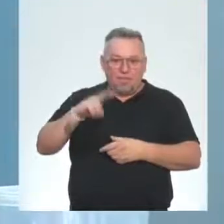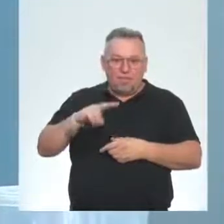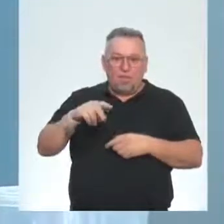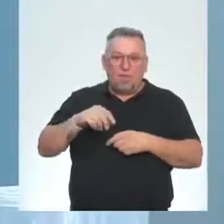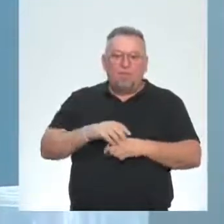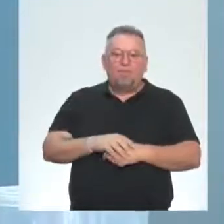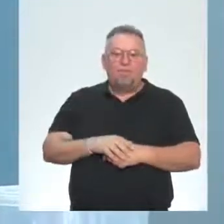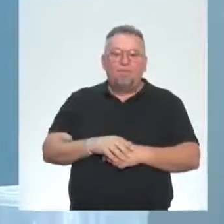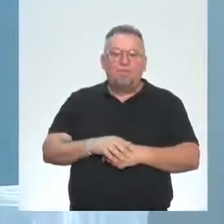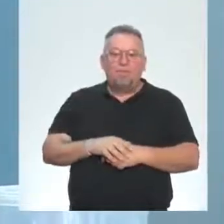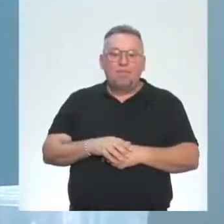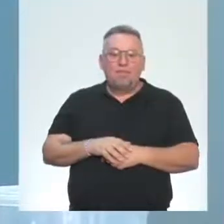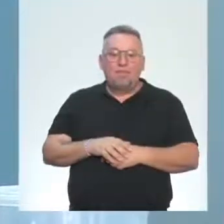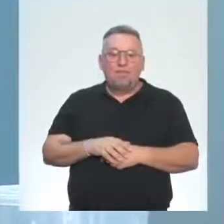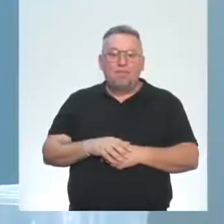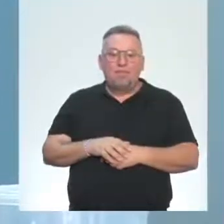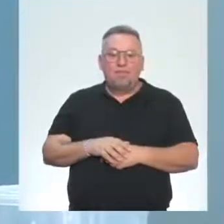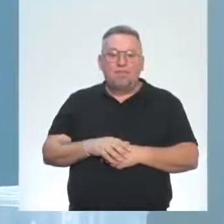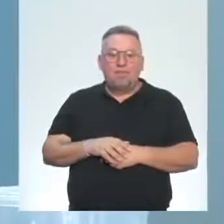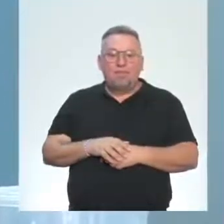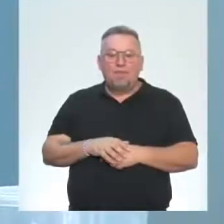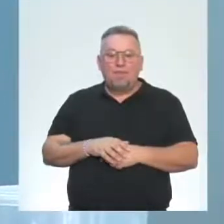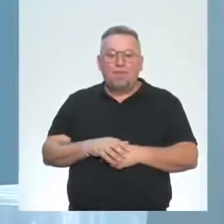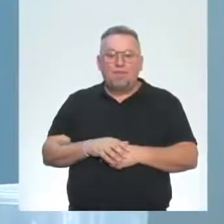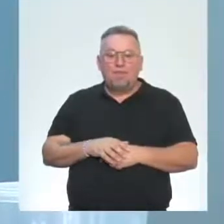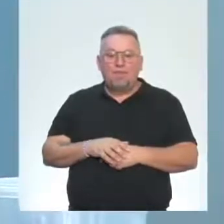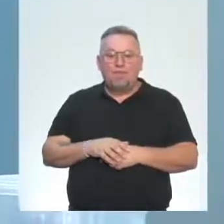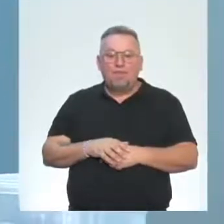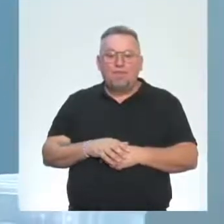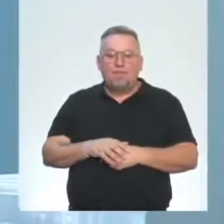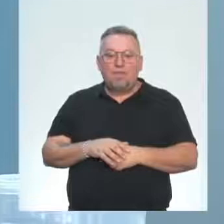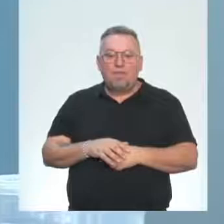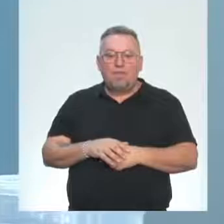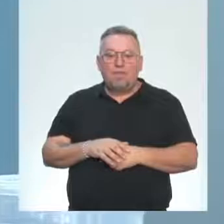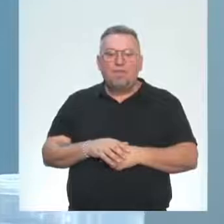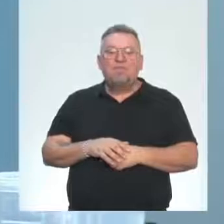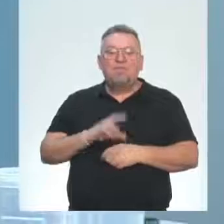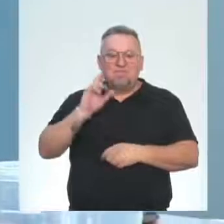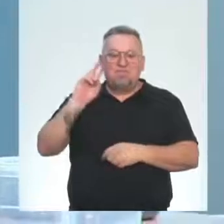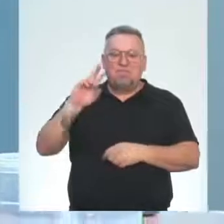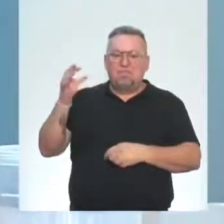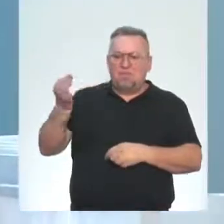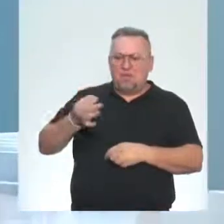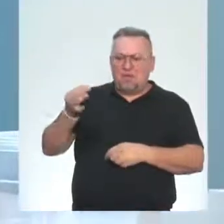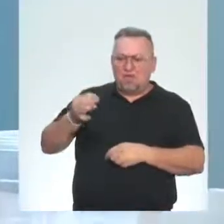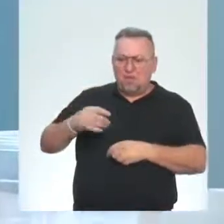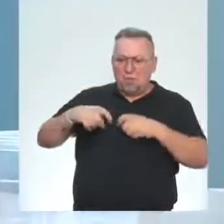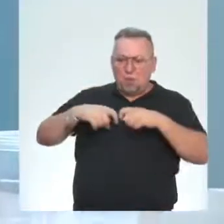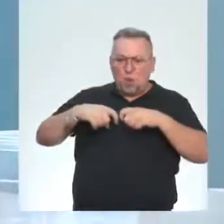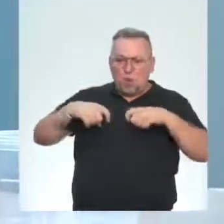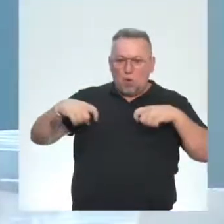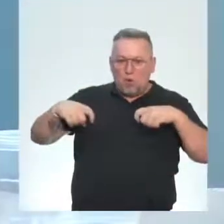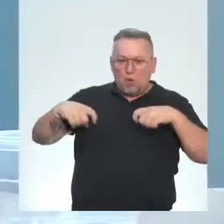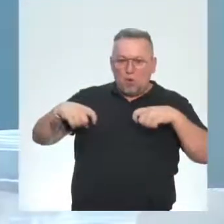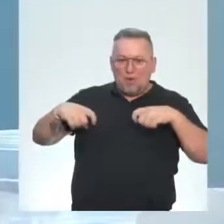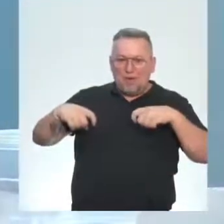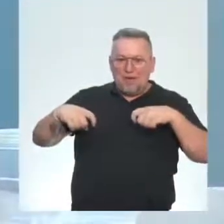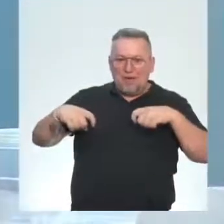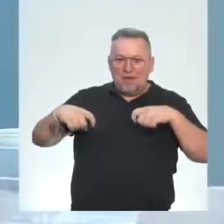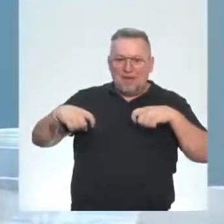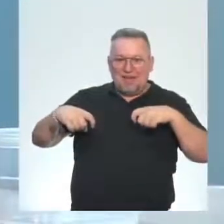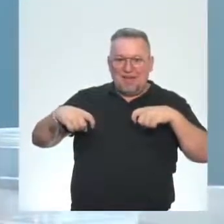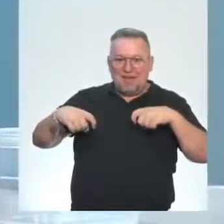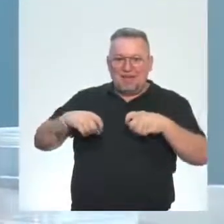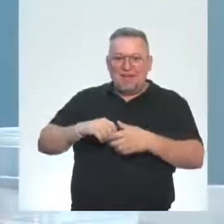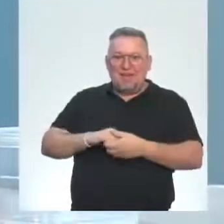lá dentro, ó. Encaixei a pinça lá dentro. Muito bem. Como se fosse uma abraçadeira, Como né? se fosse uma abraçadeira, ó, por dentro, ó, tá vendo, ó? Muito bem. Deixa eu vir mais para